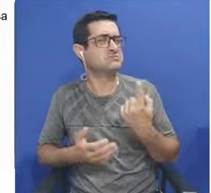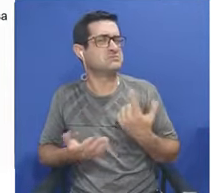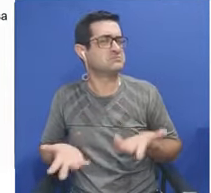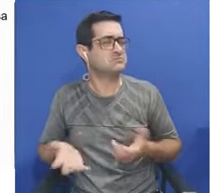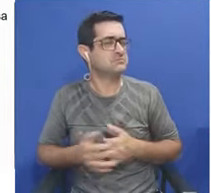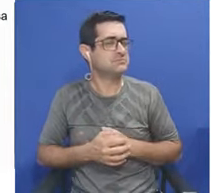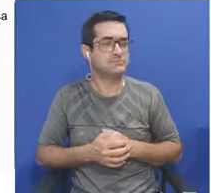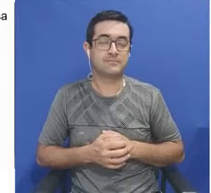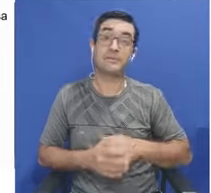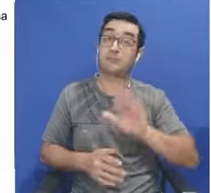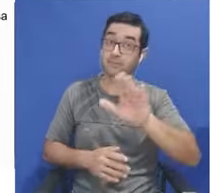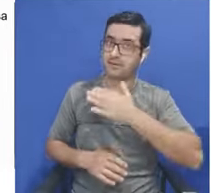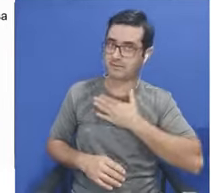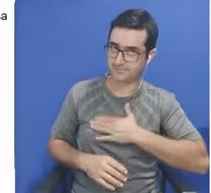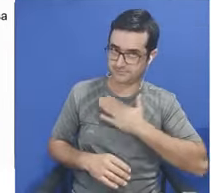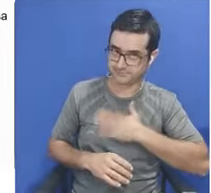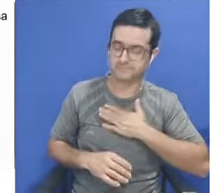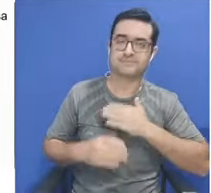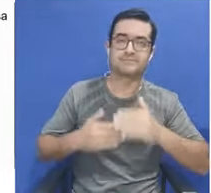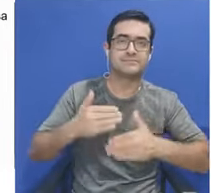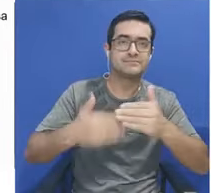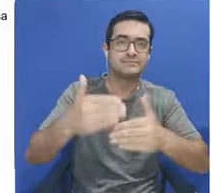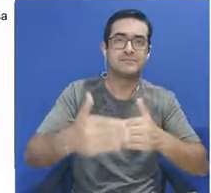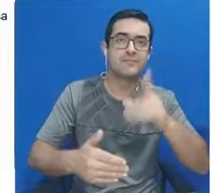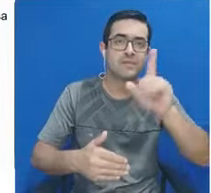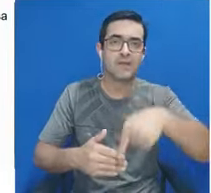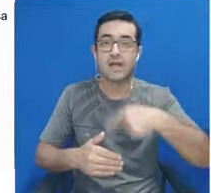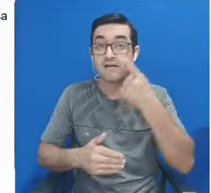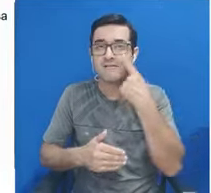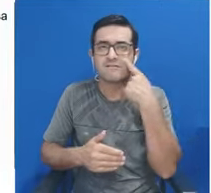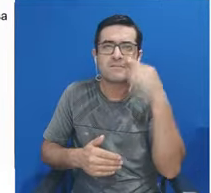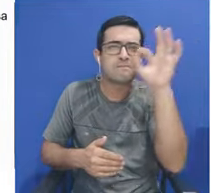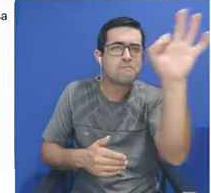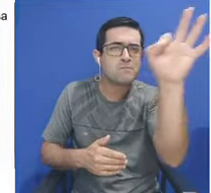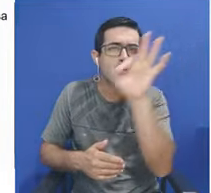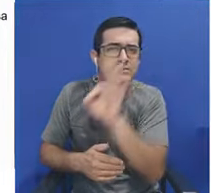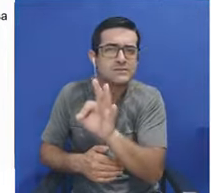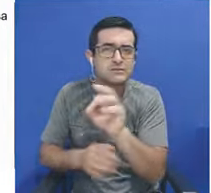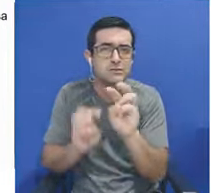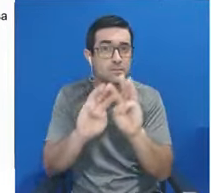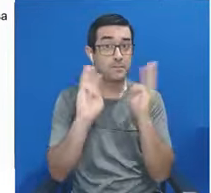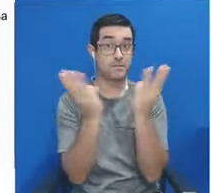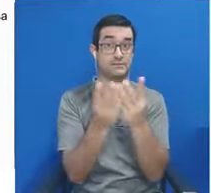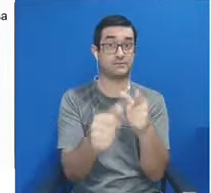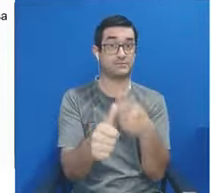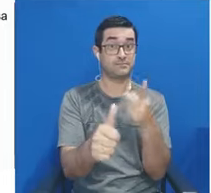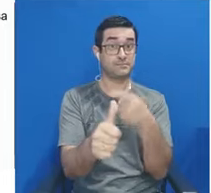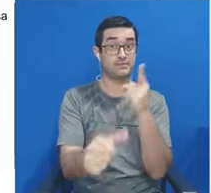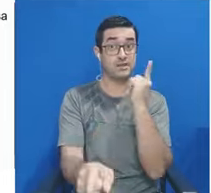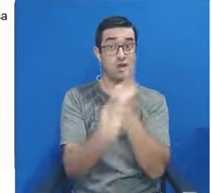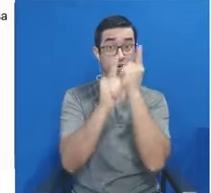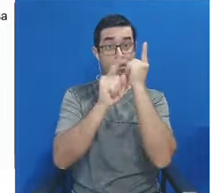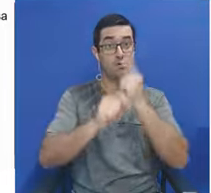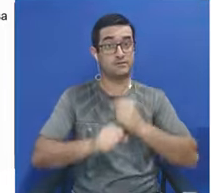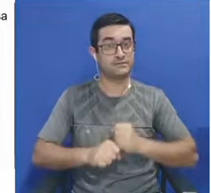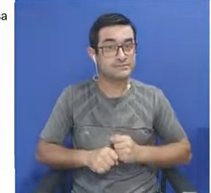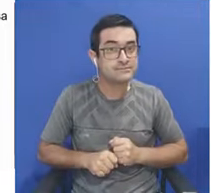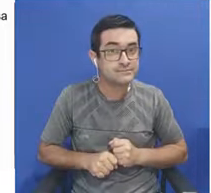percentual em massa, a partir da fórmula, a partir do espectrômetro de